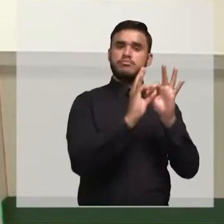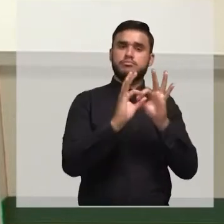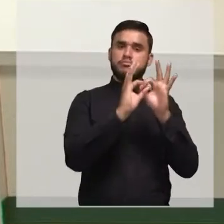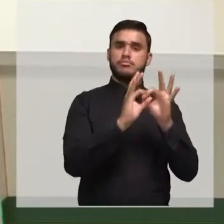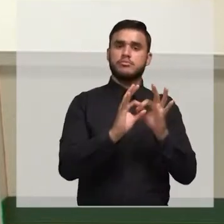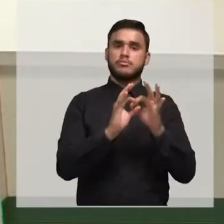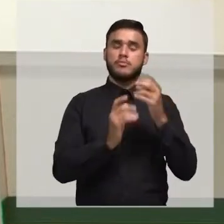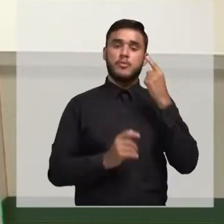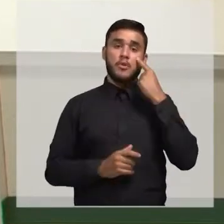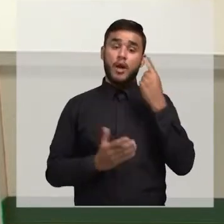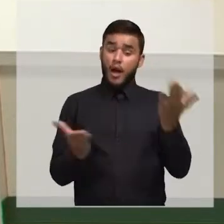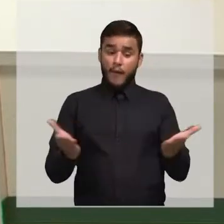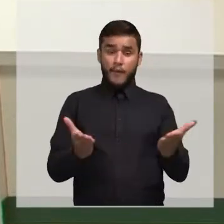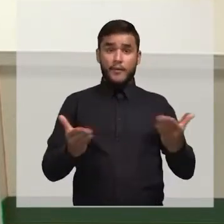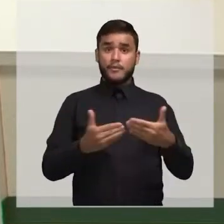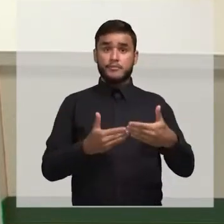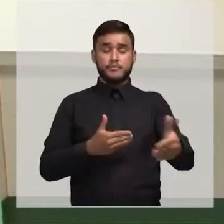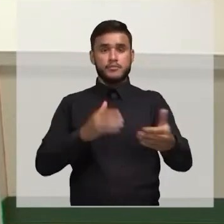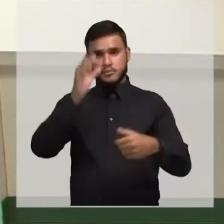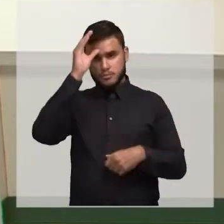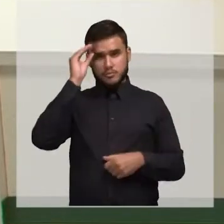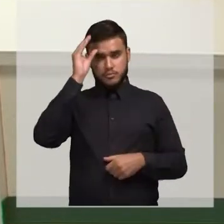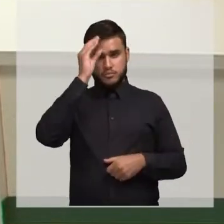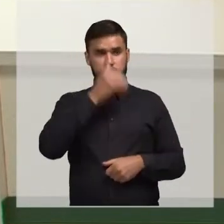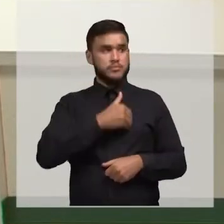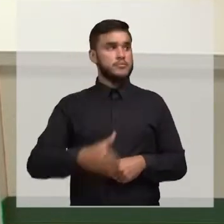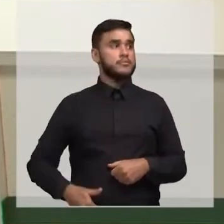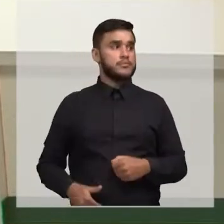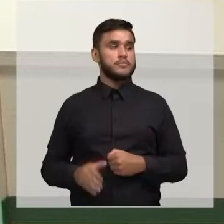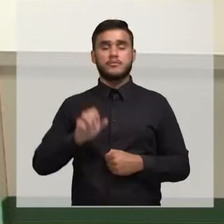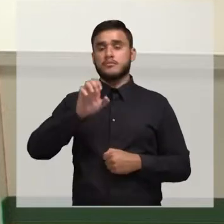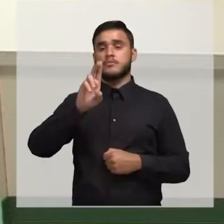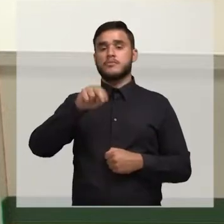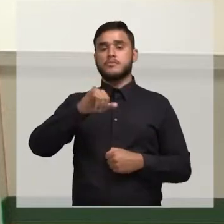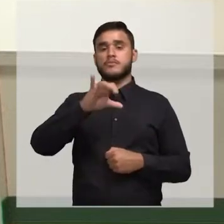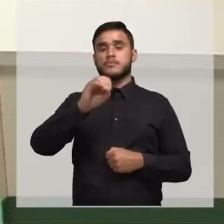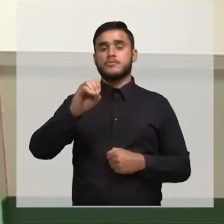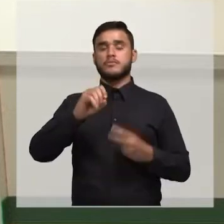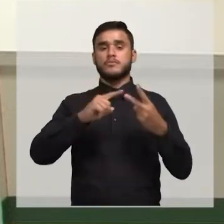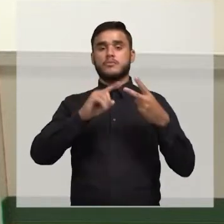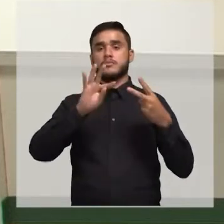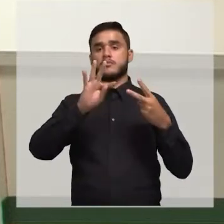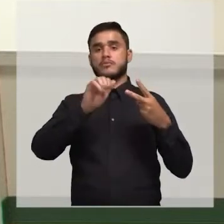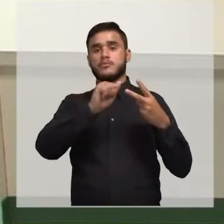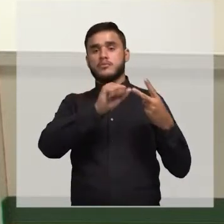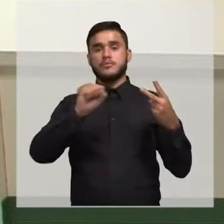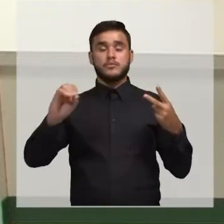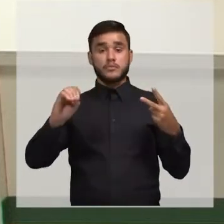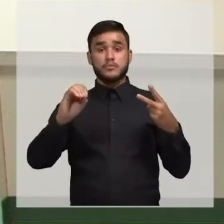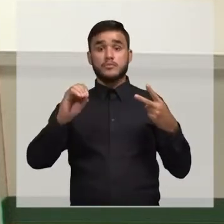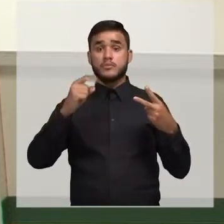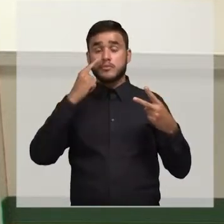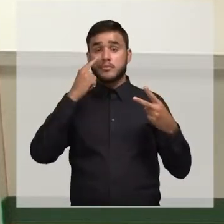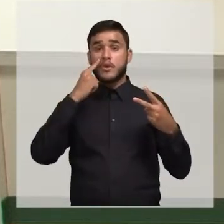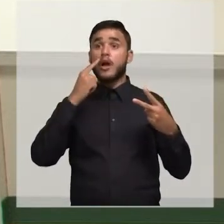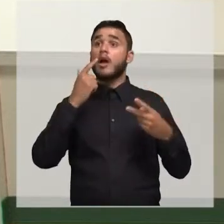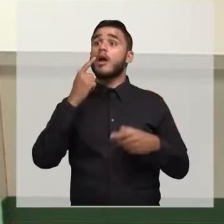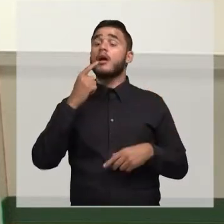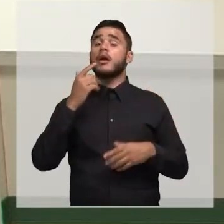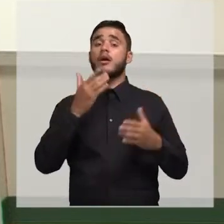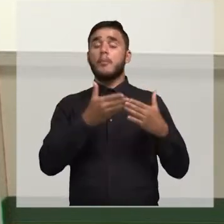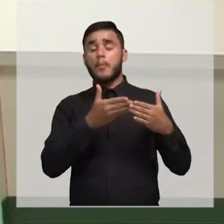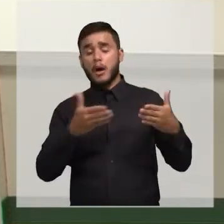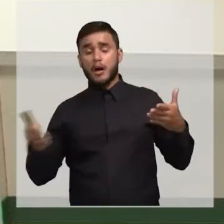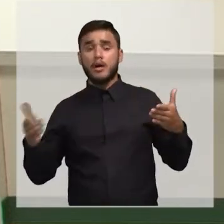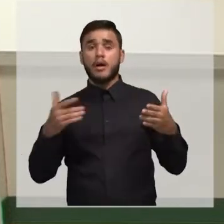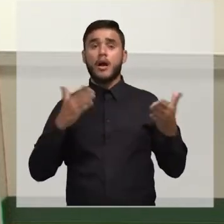era parecido com essa coisa que o... Era Eunício e Tasso, candidato. Pois é. A ideia do Camilo era achar...